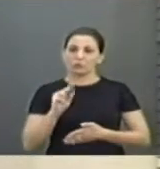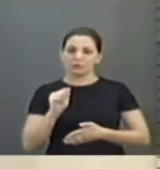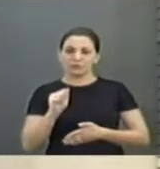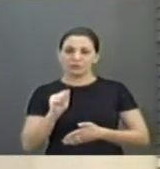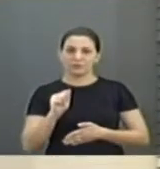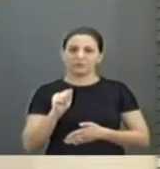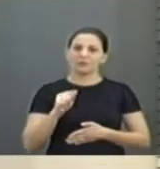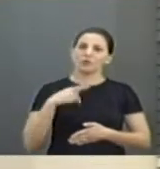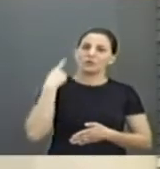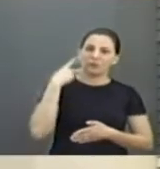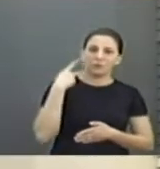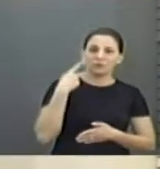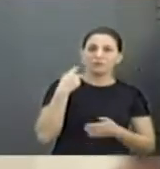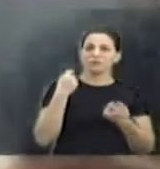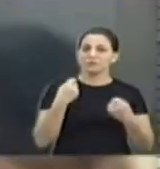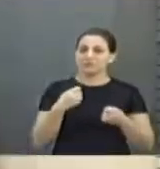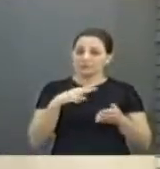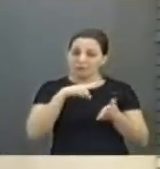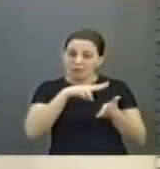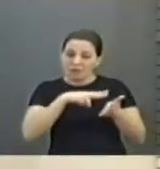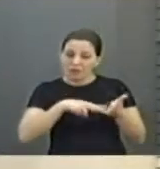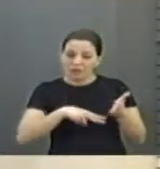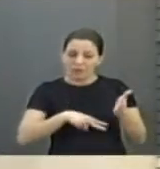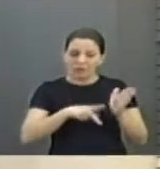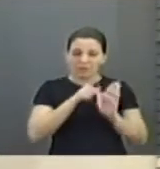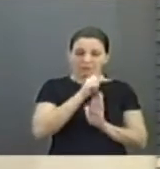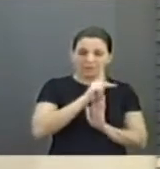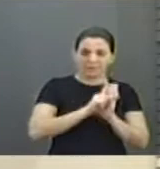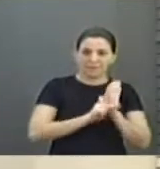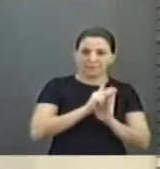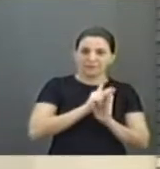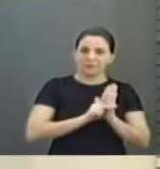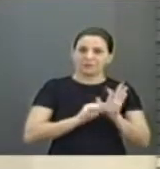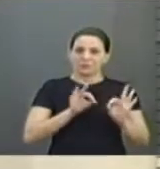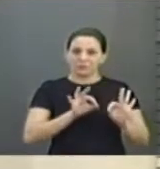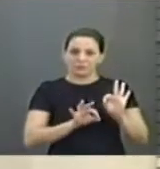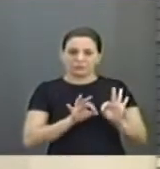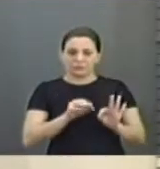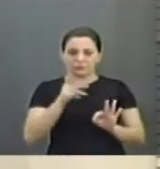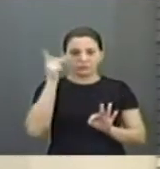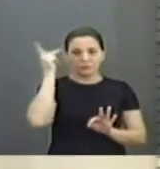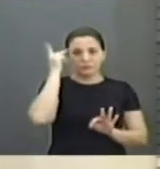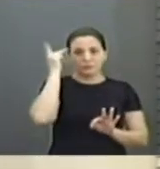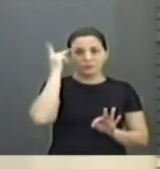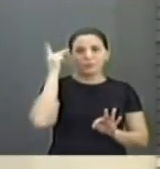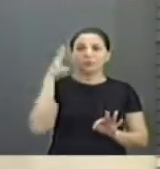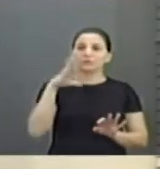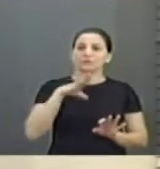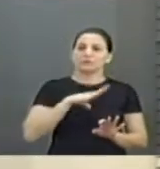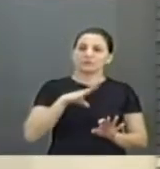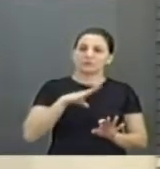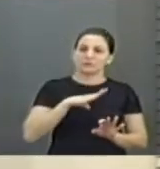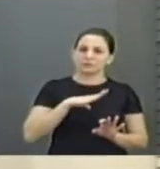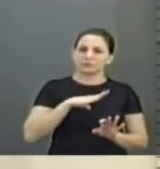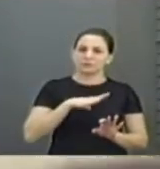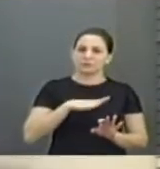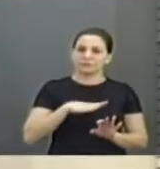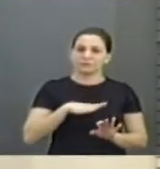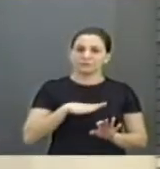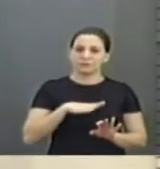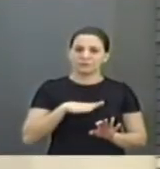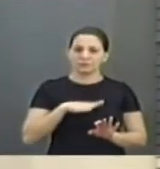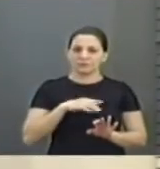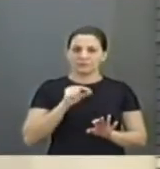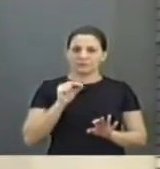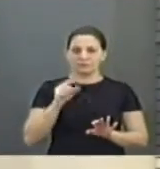vereadores, iríamos ler o parecer do juiz em São Paulo. Tá?